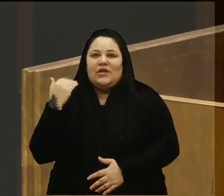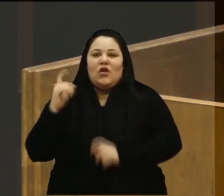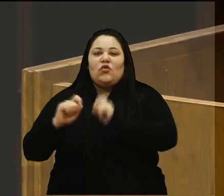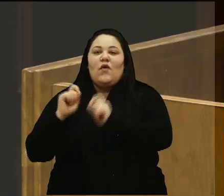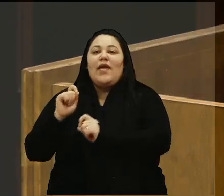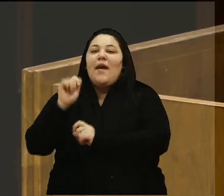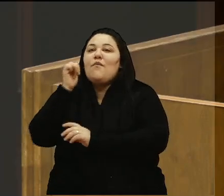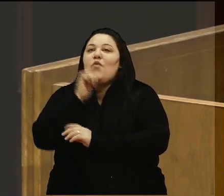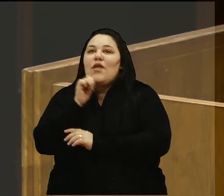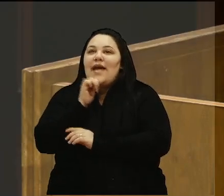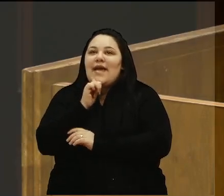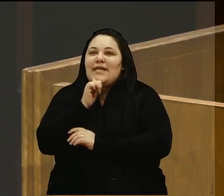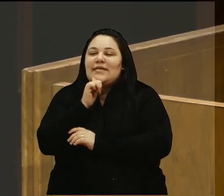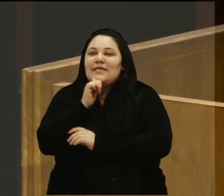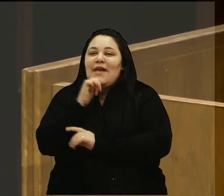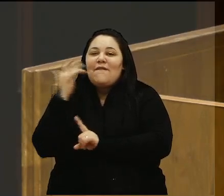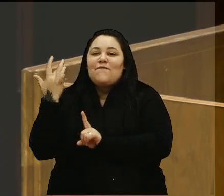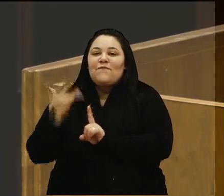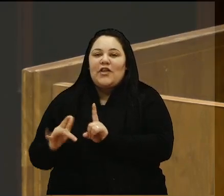mortas por seus parceiros.